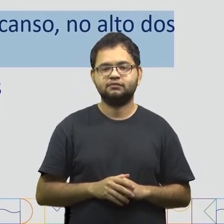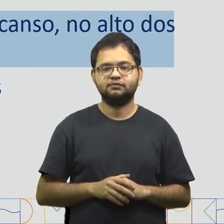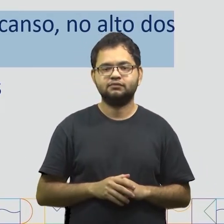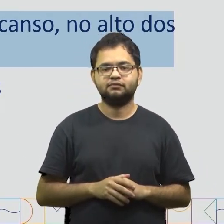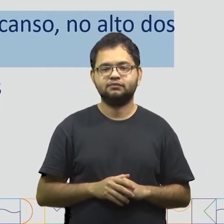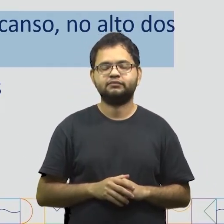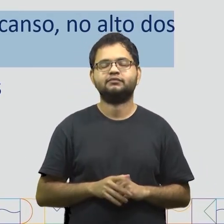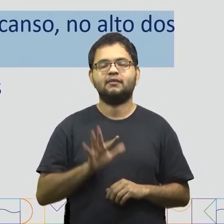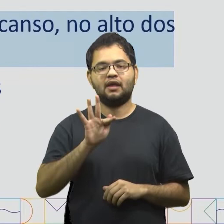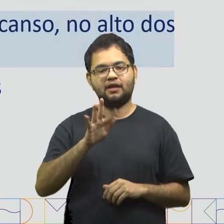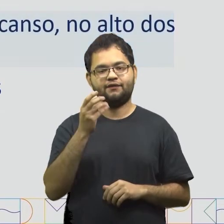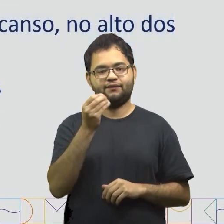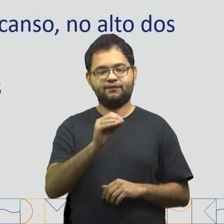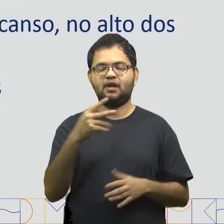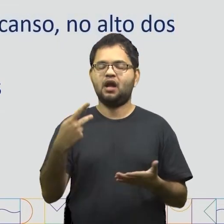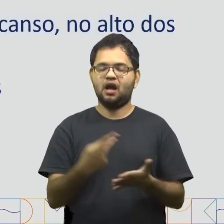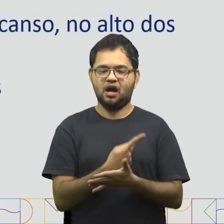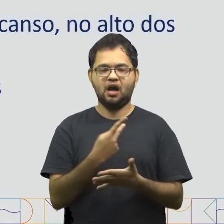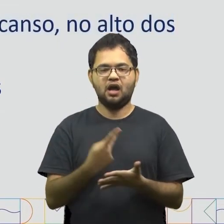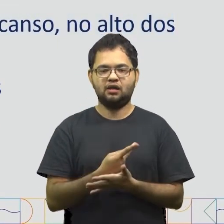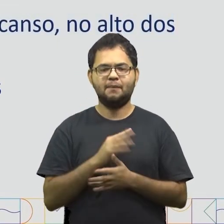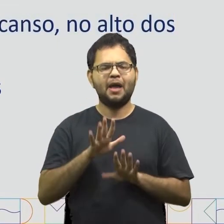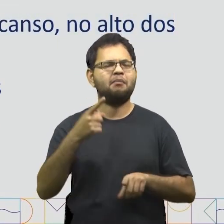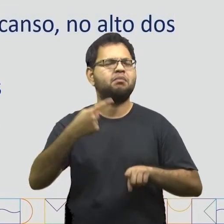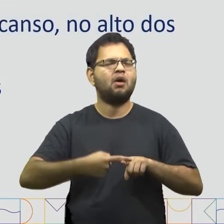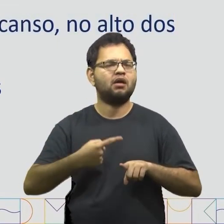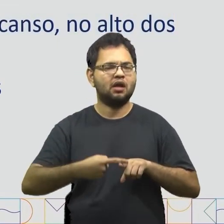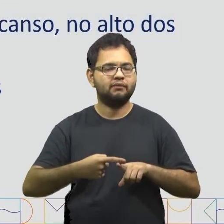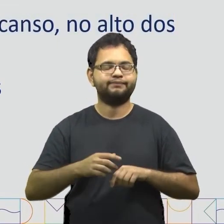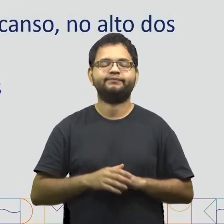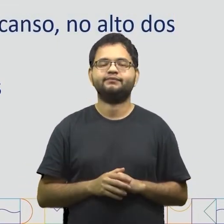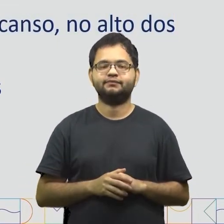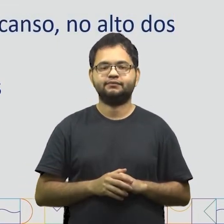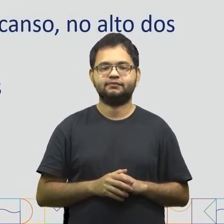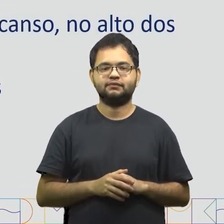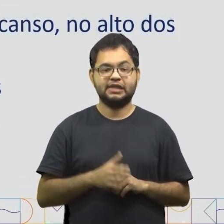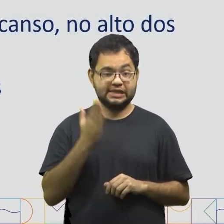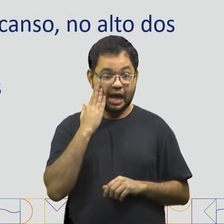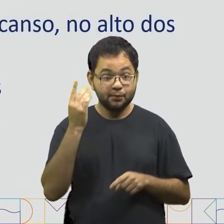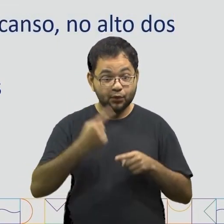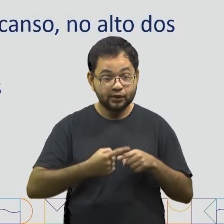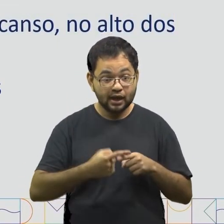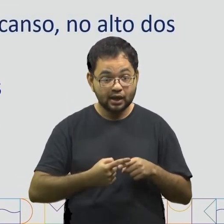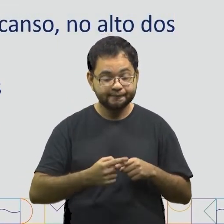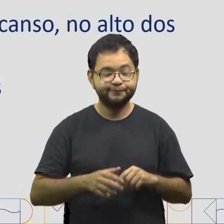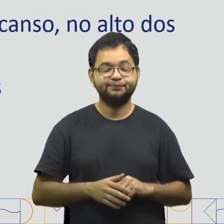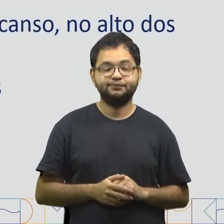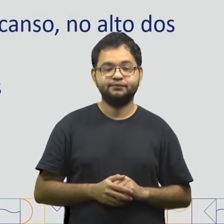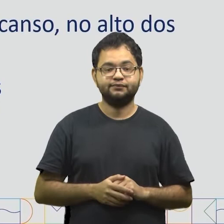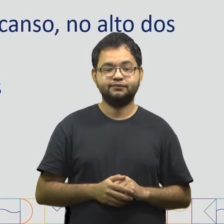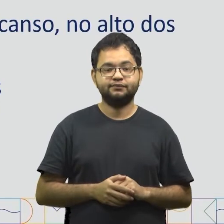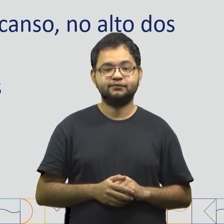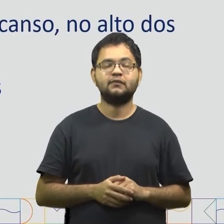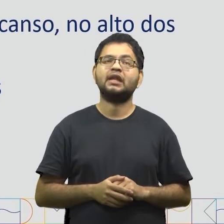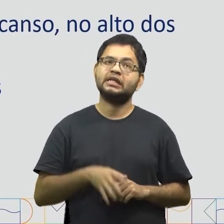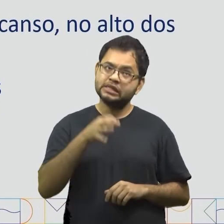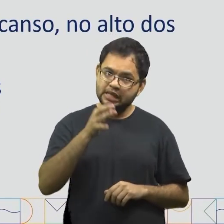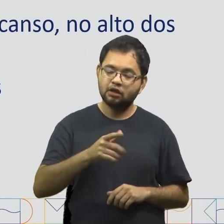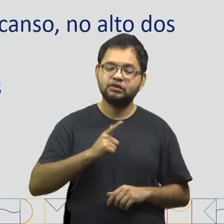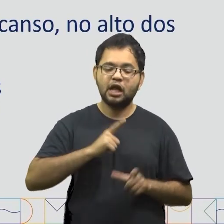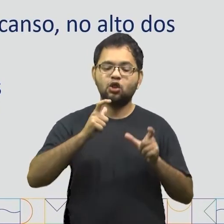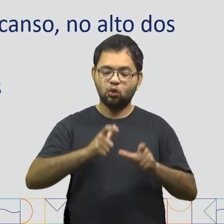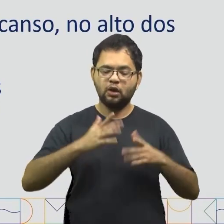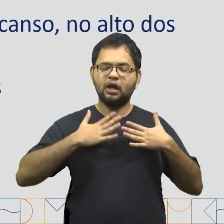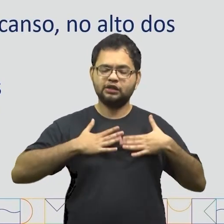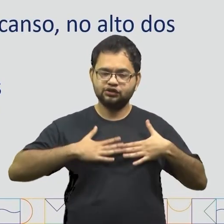e ela é falsa mas por que conseguiu identificar o porque realmente havia um